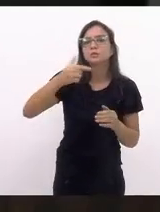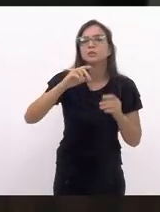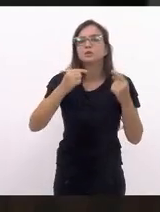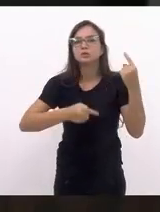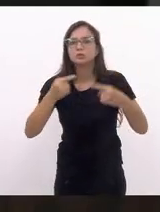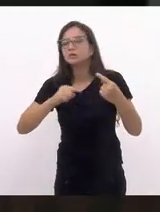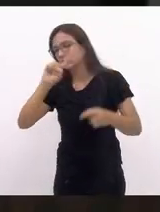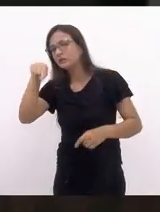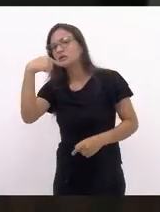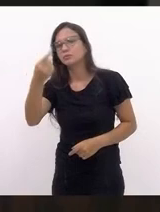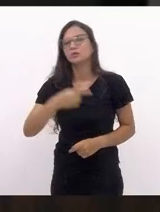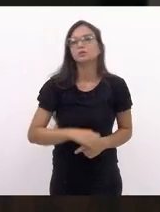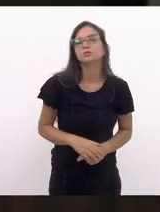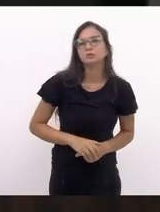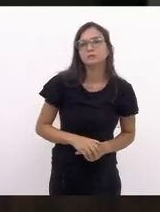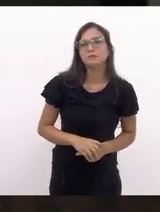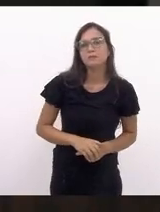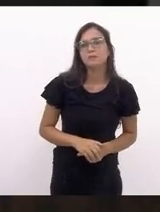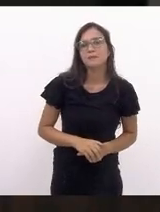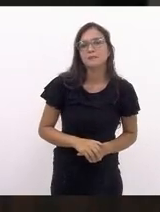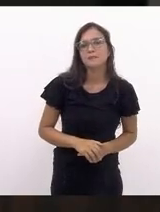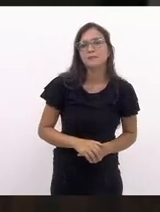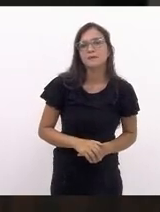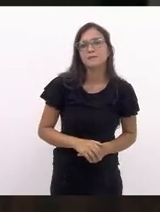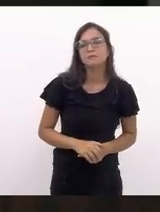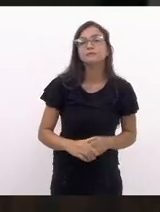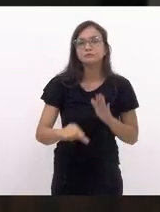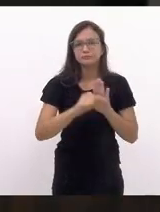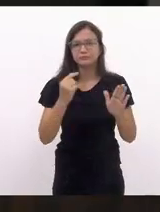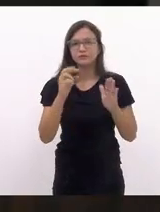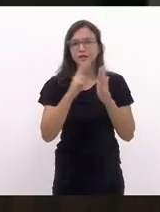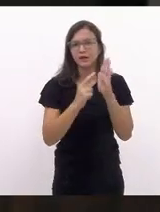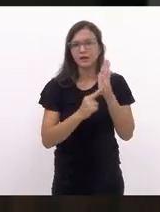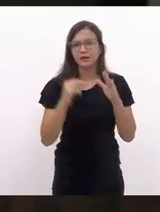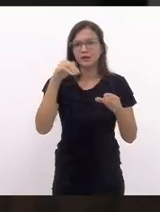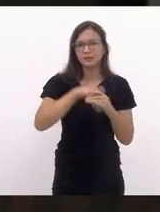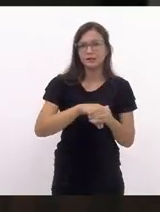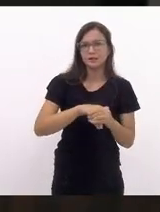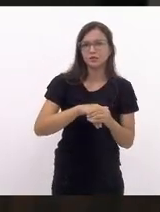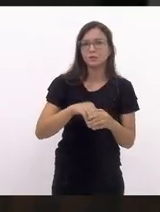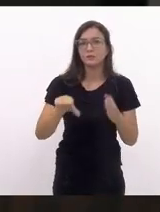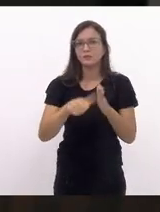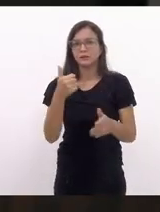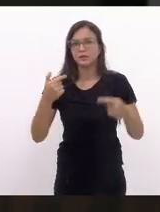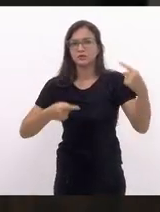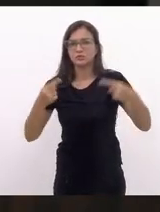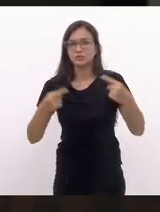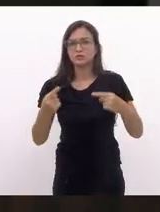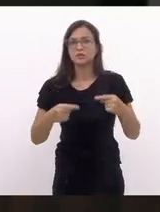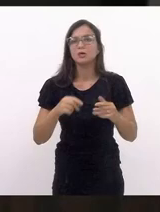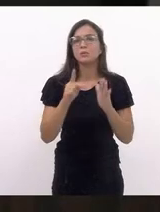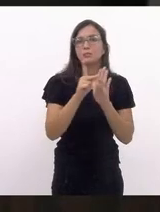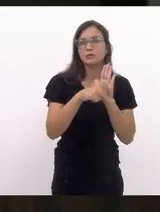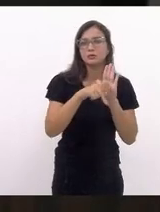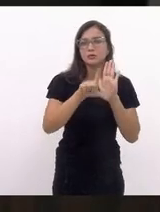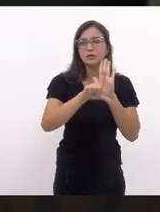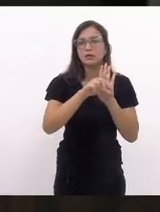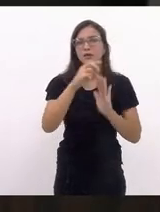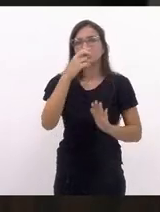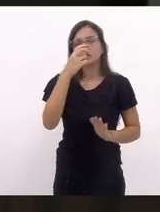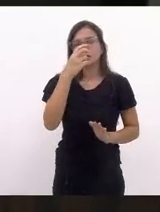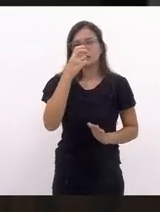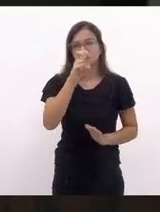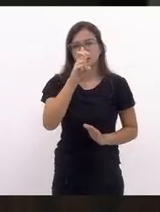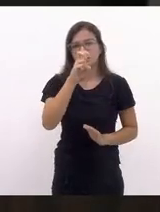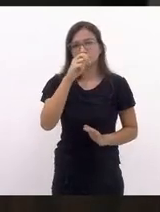Cruz na ordem do dia de acordo para a primeira das 47 do Regimento Interno em tramitação ordinária primeira discussão o projeto de lei 551 03